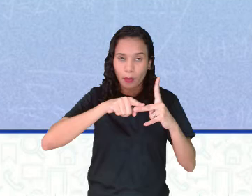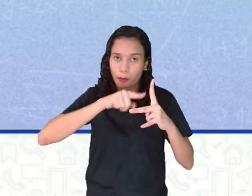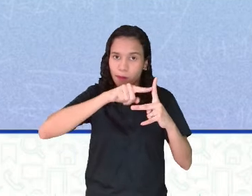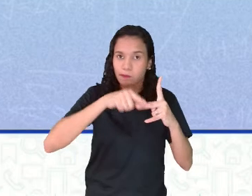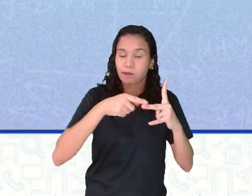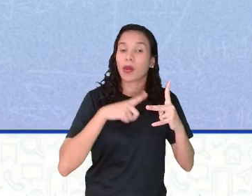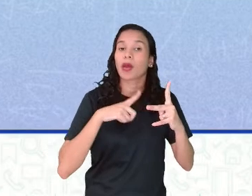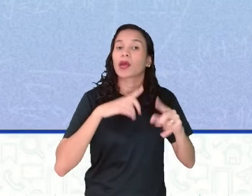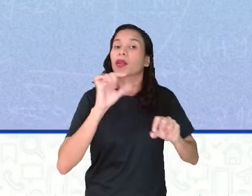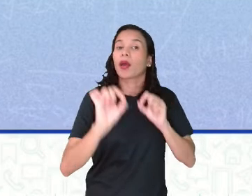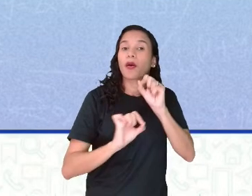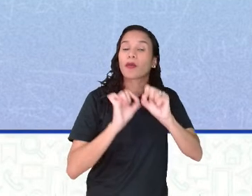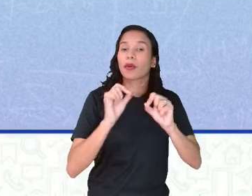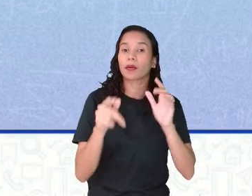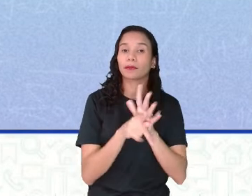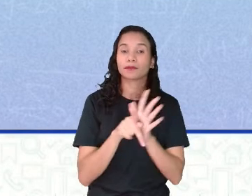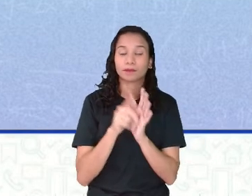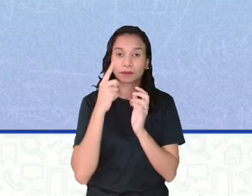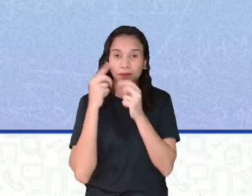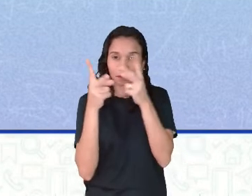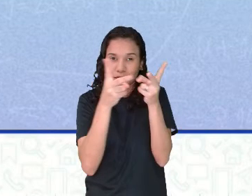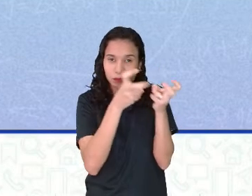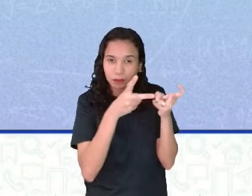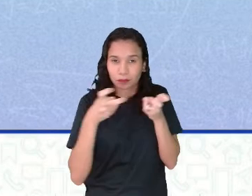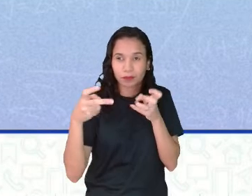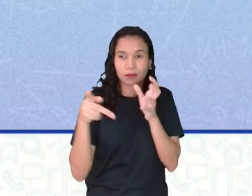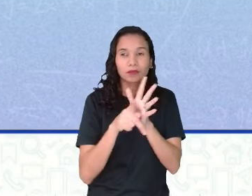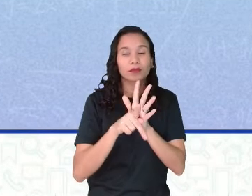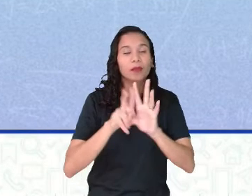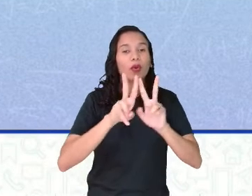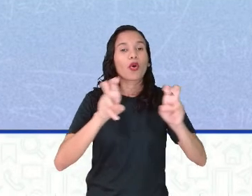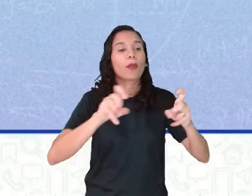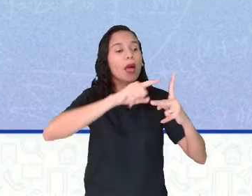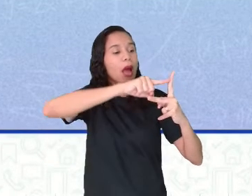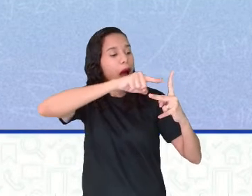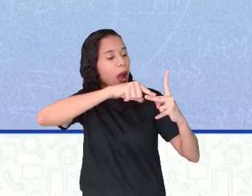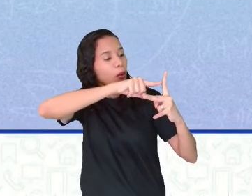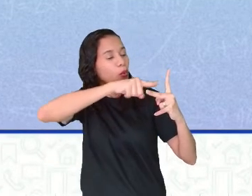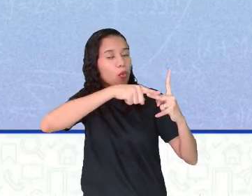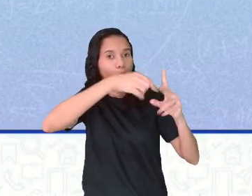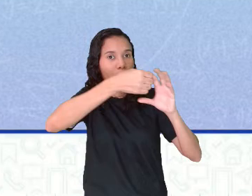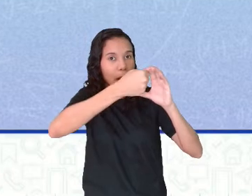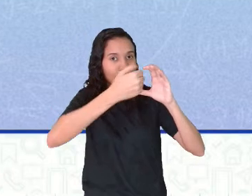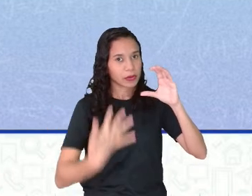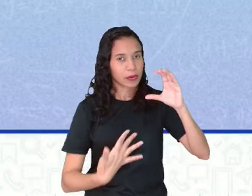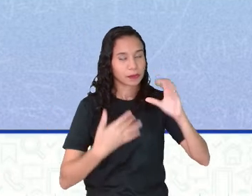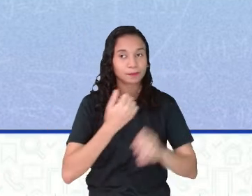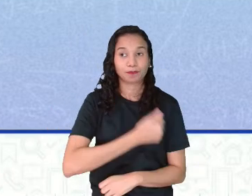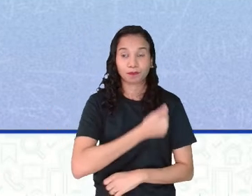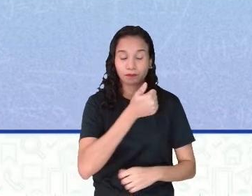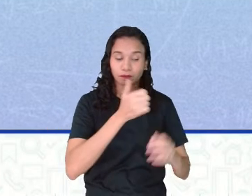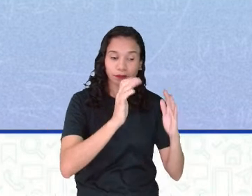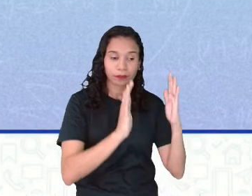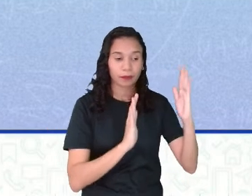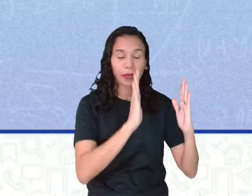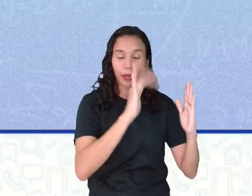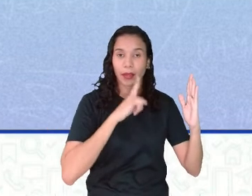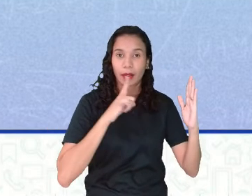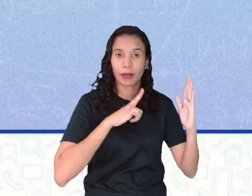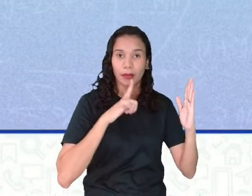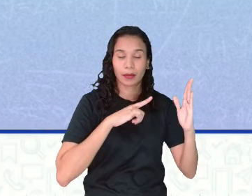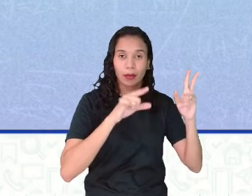tem o seguinte aqui, ó. A gente pode classificar em relação aos ângulos. Primeiro, a gente tem o